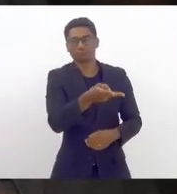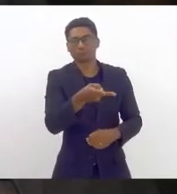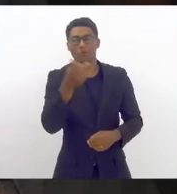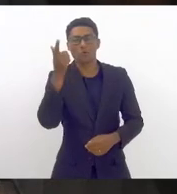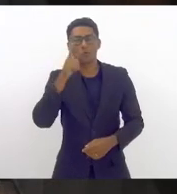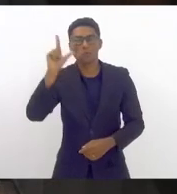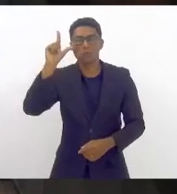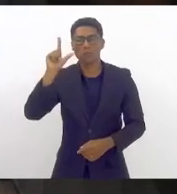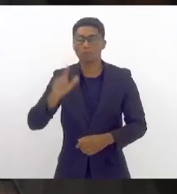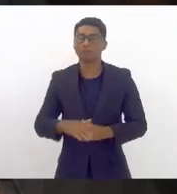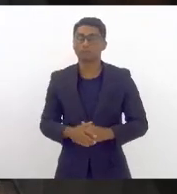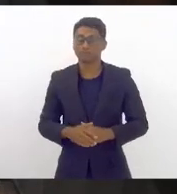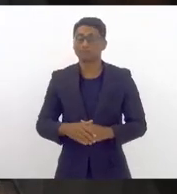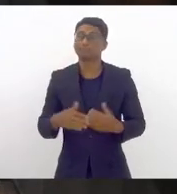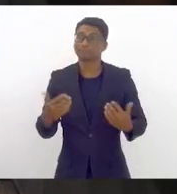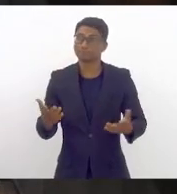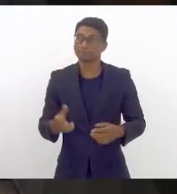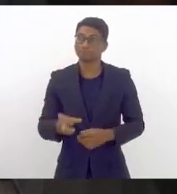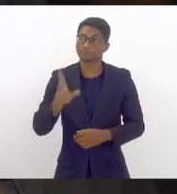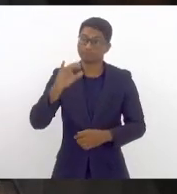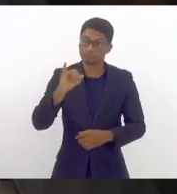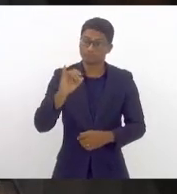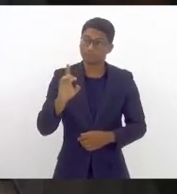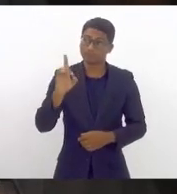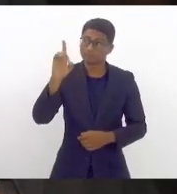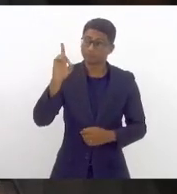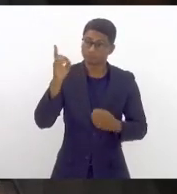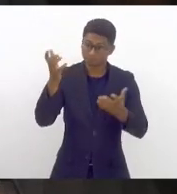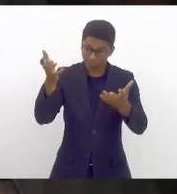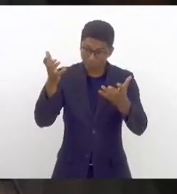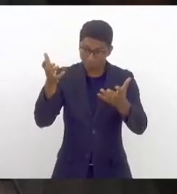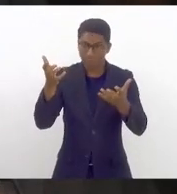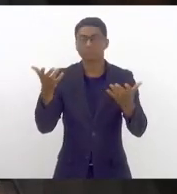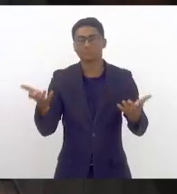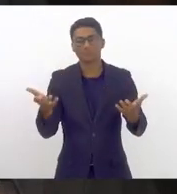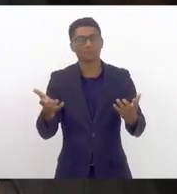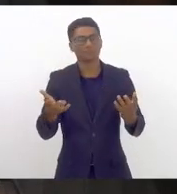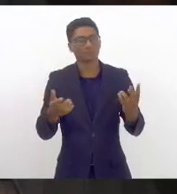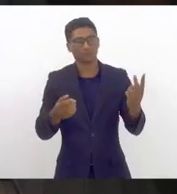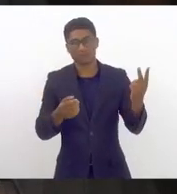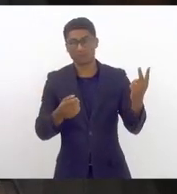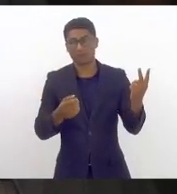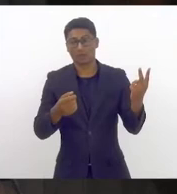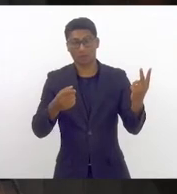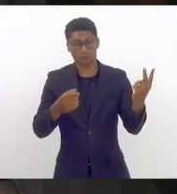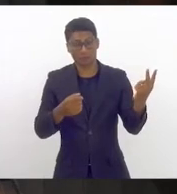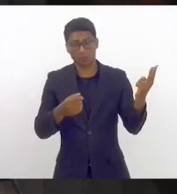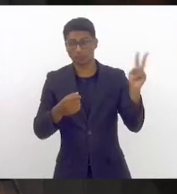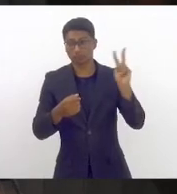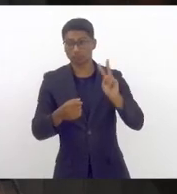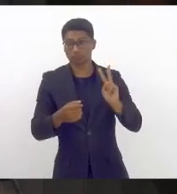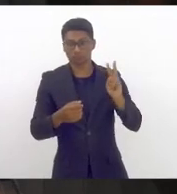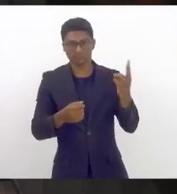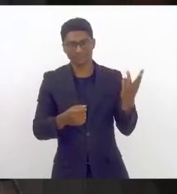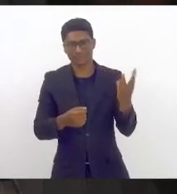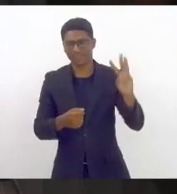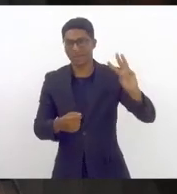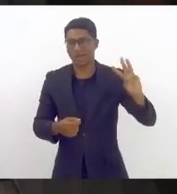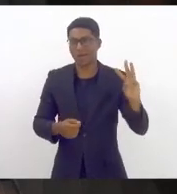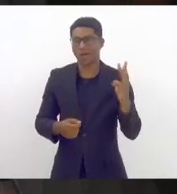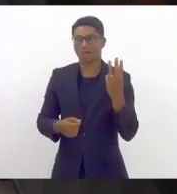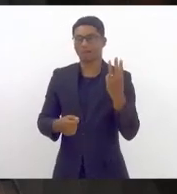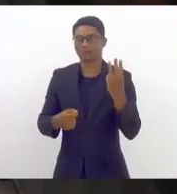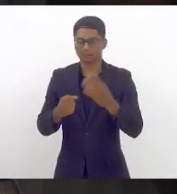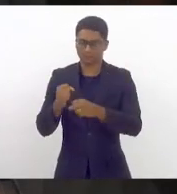se Deus assim o desejar mais quatro anos pela frente a partir de primeiro de fevereiro